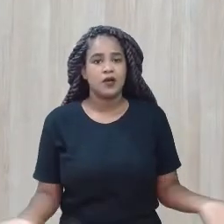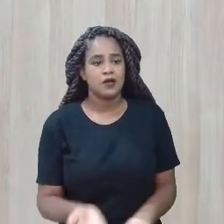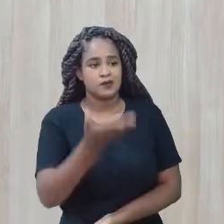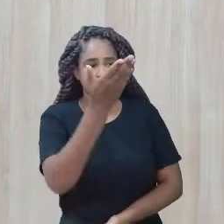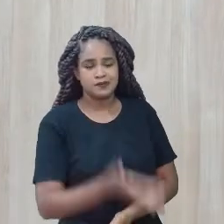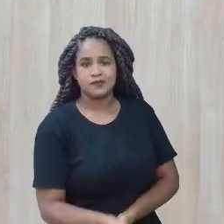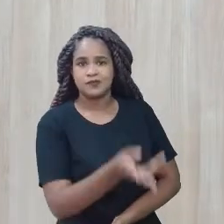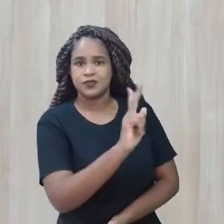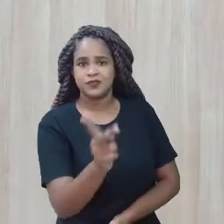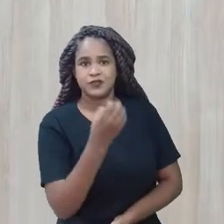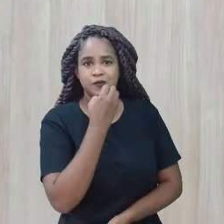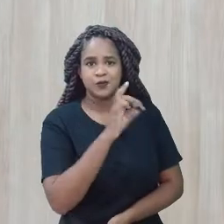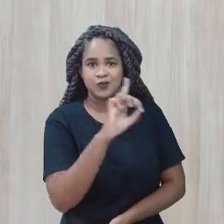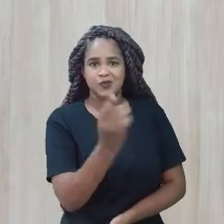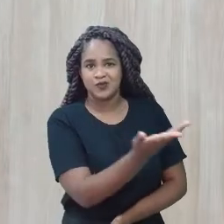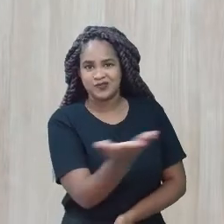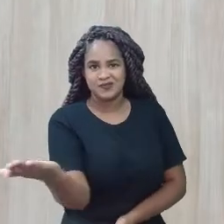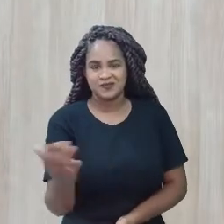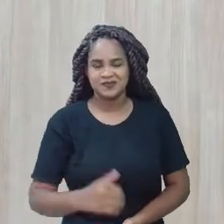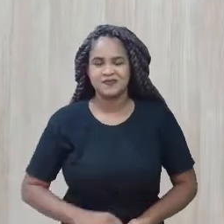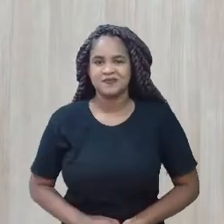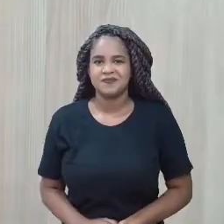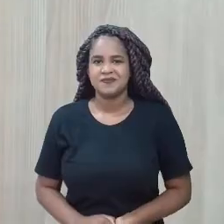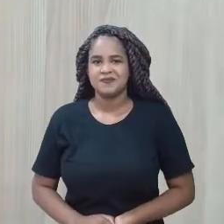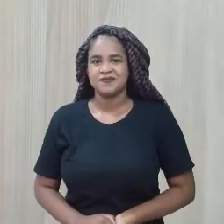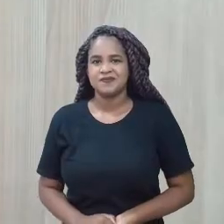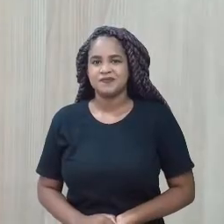professora Camille dar um bom dia para vocês.